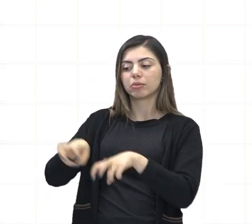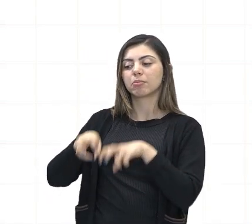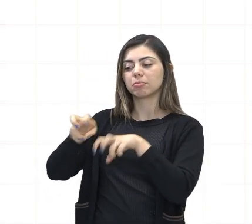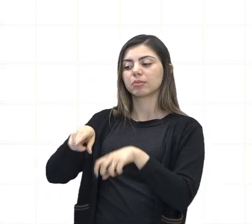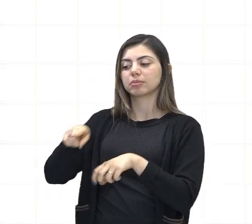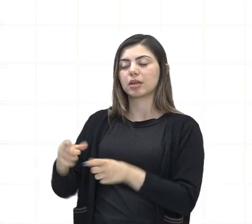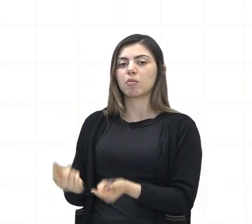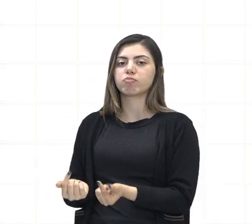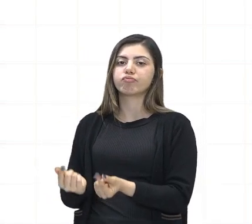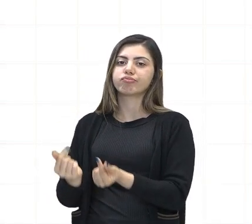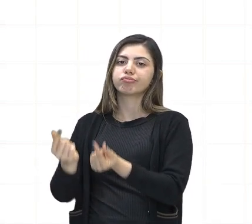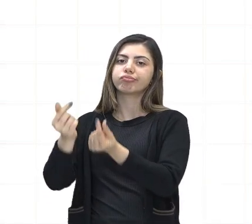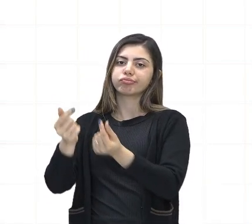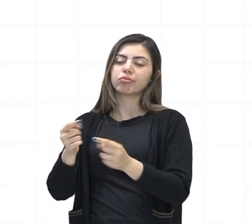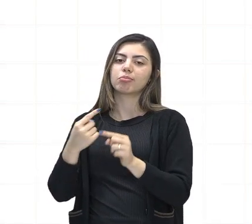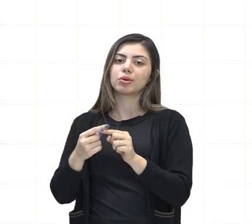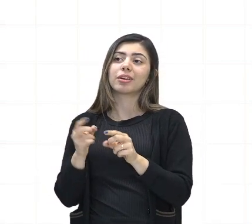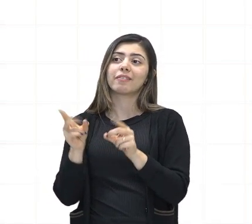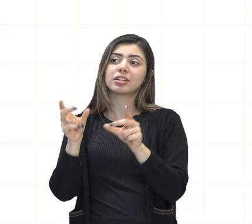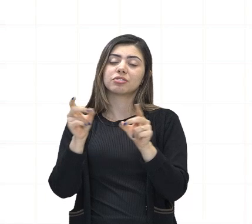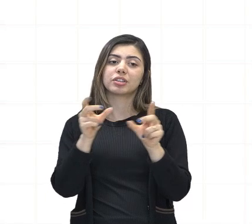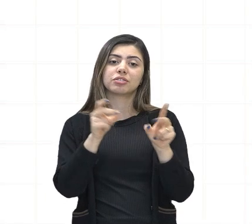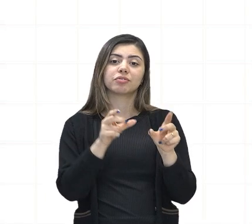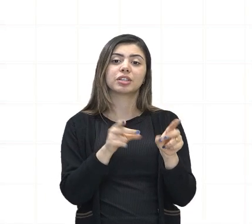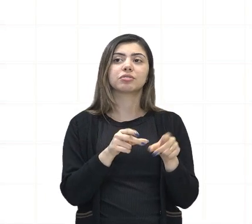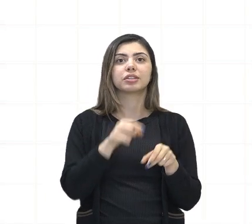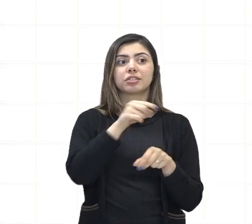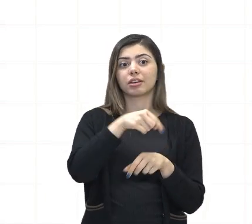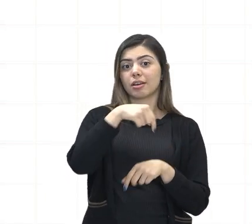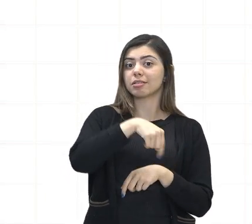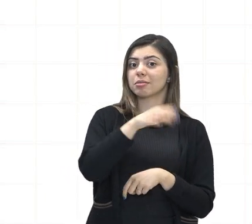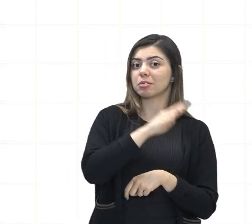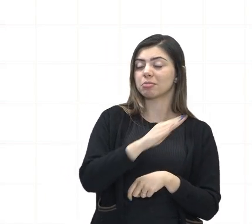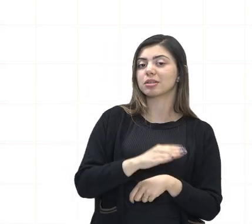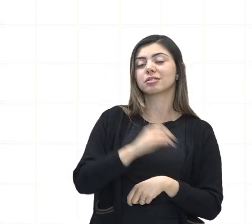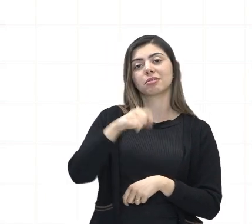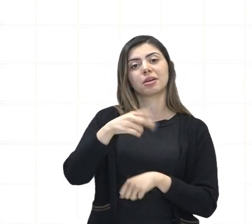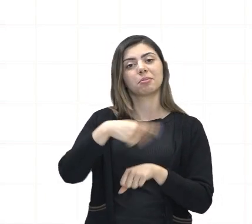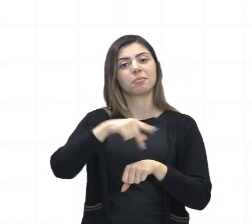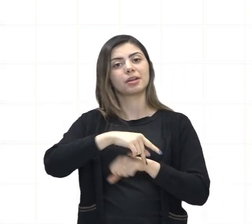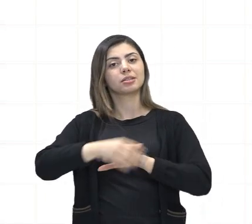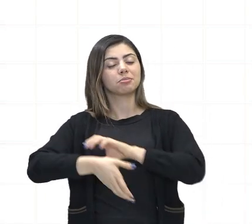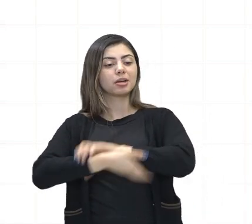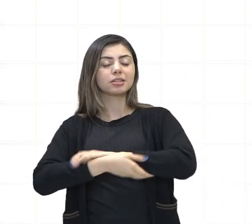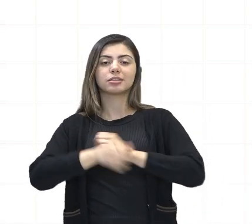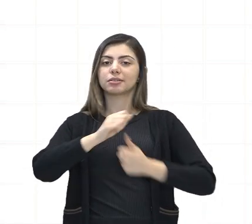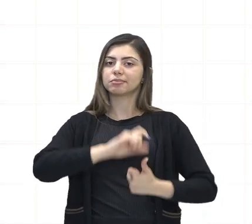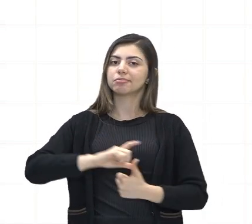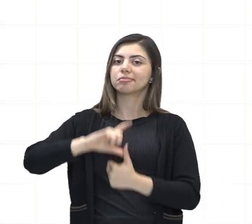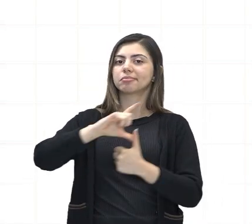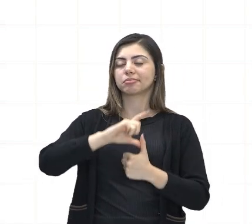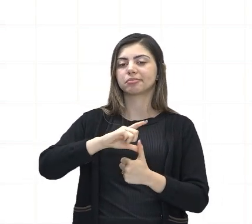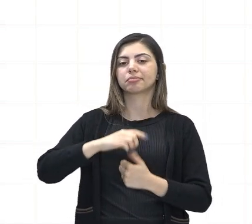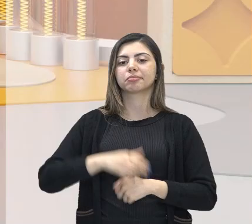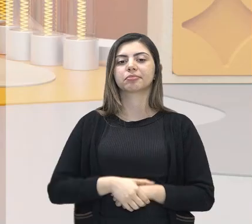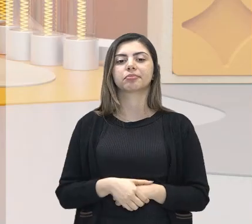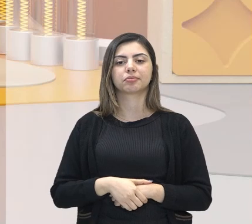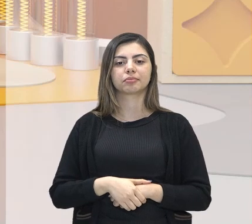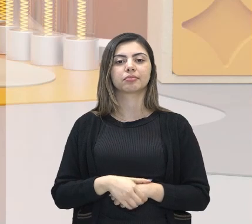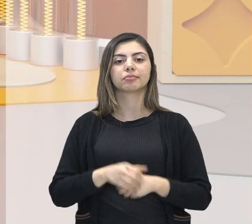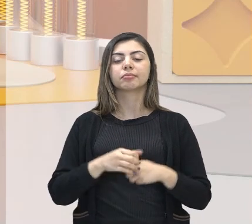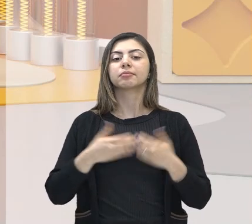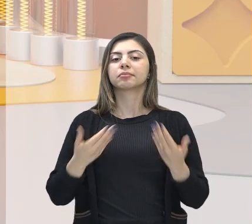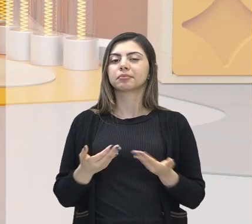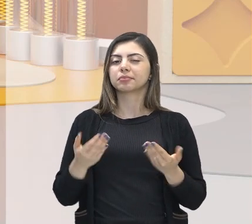muito valor por conta das exportações que mandam para o Brasil, para os países parceiros do Mercosul e etc. Vamos dar uma olhada aqui as